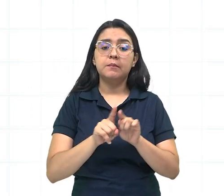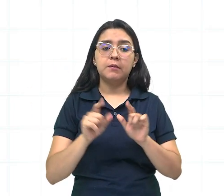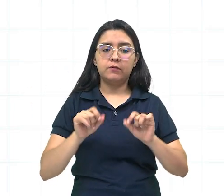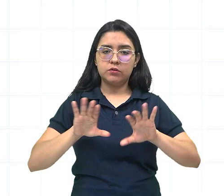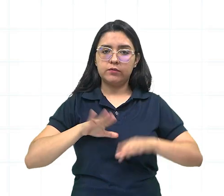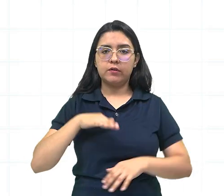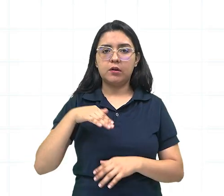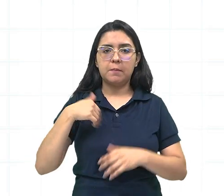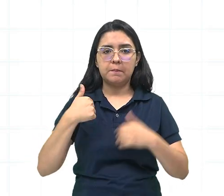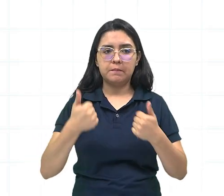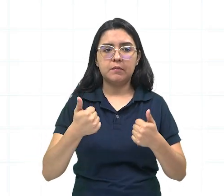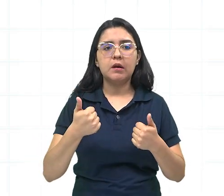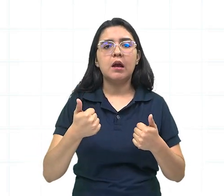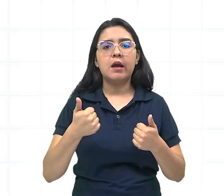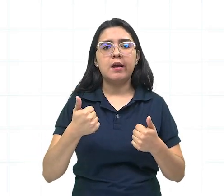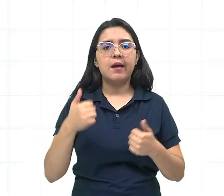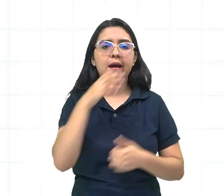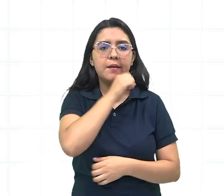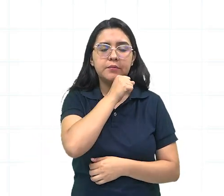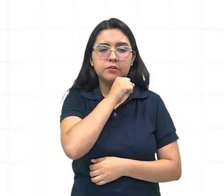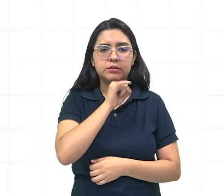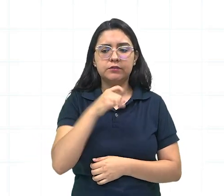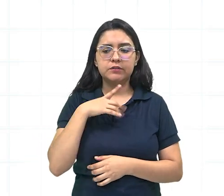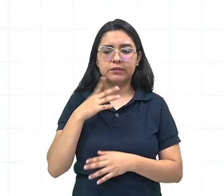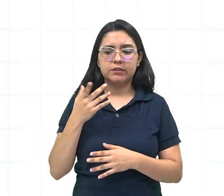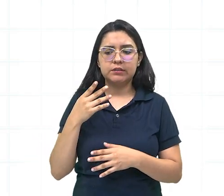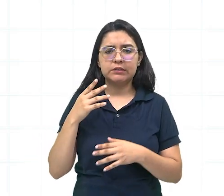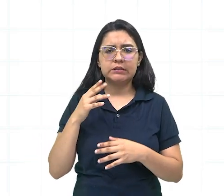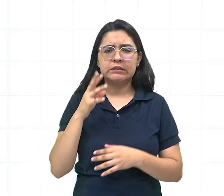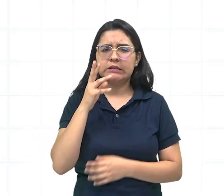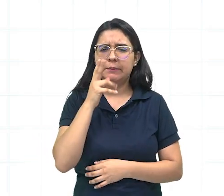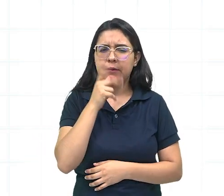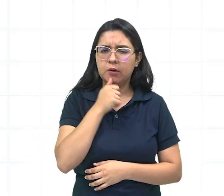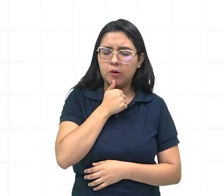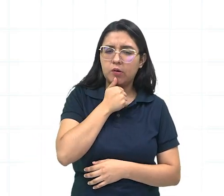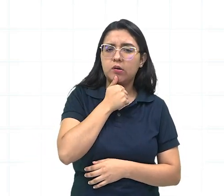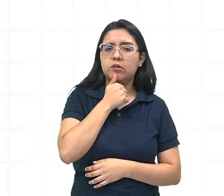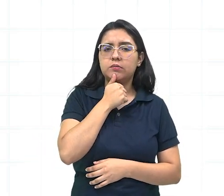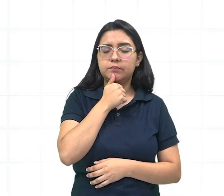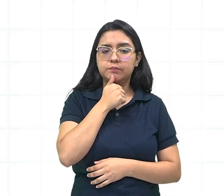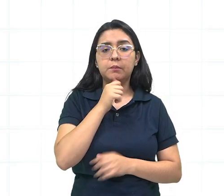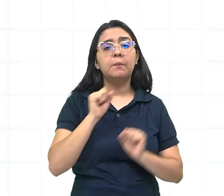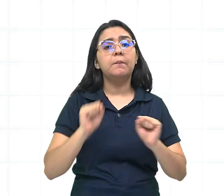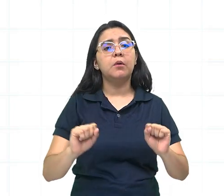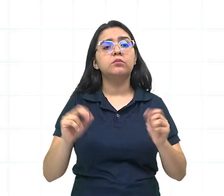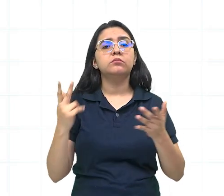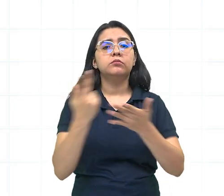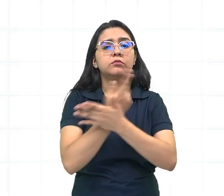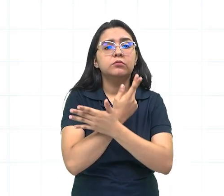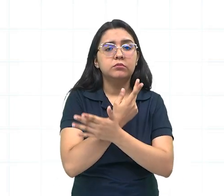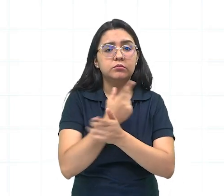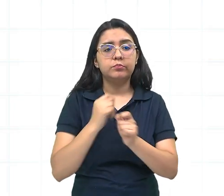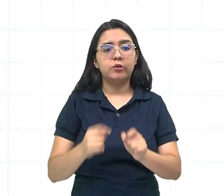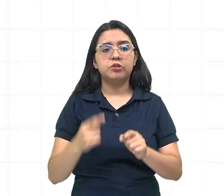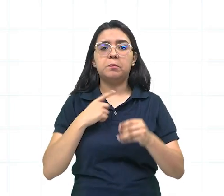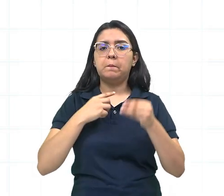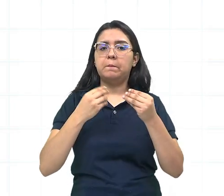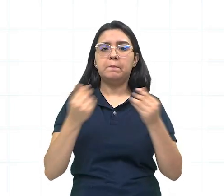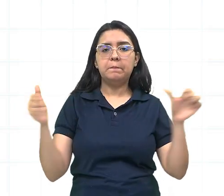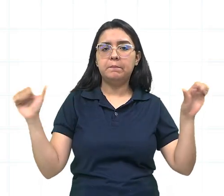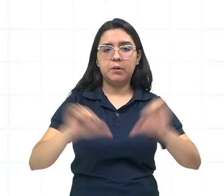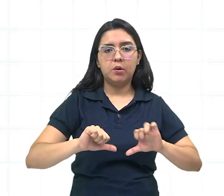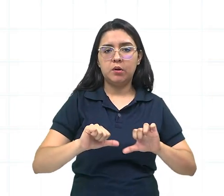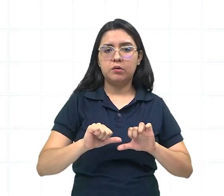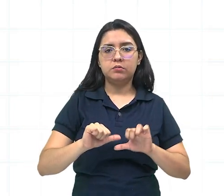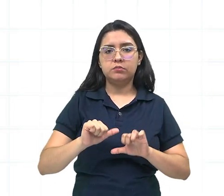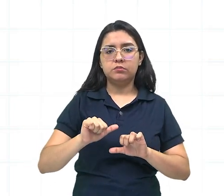recuperação. Quanto mais você demora para realizar determinado procedimento, pode acabar complicando ainda mais